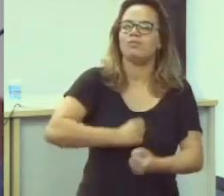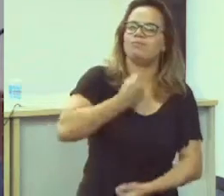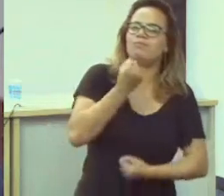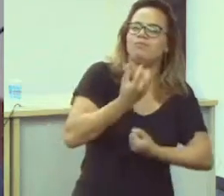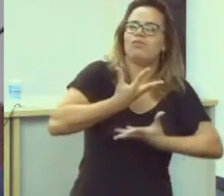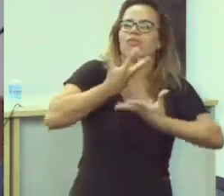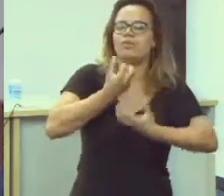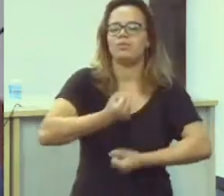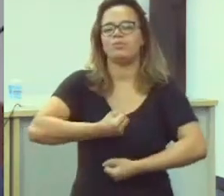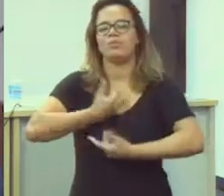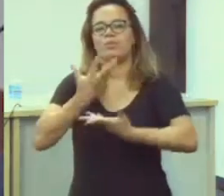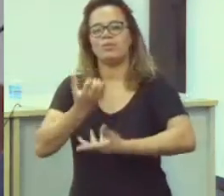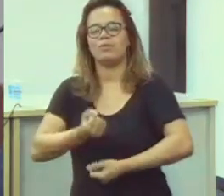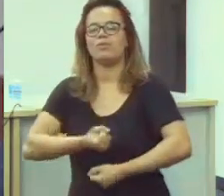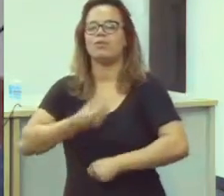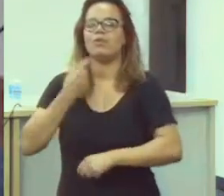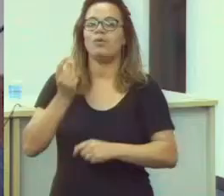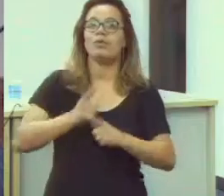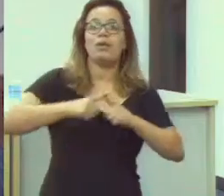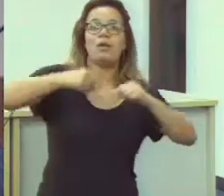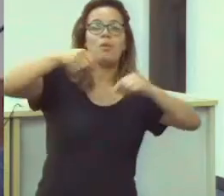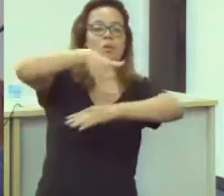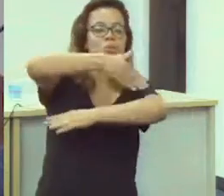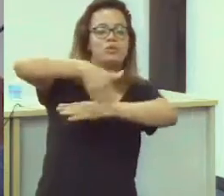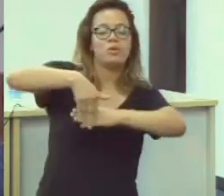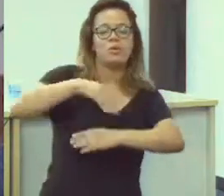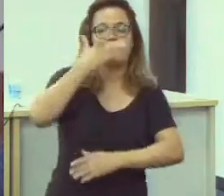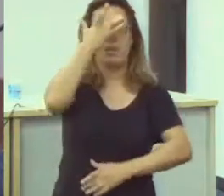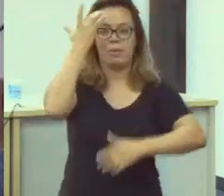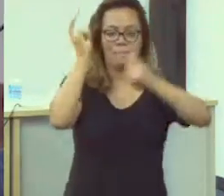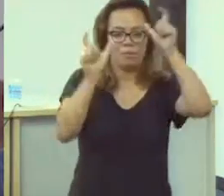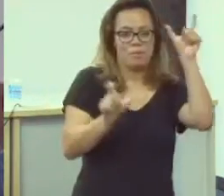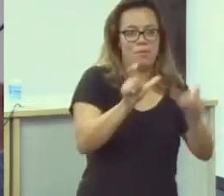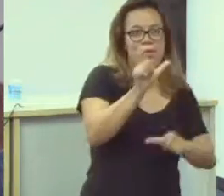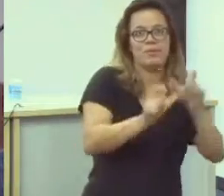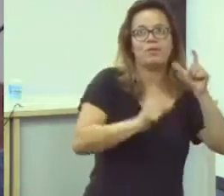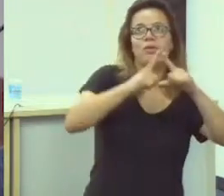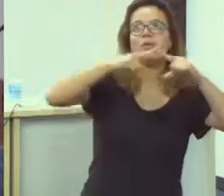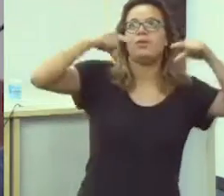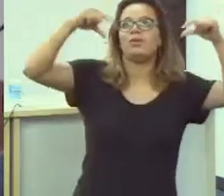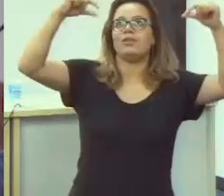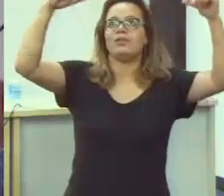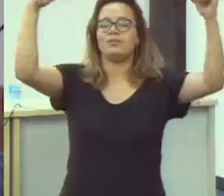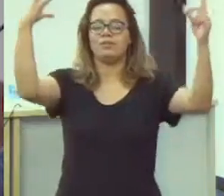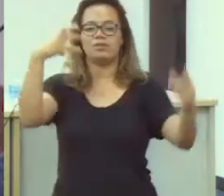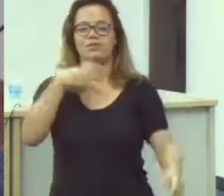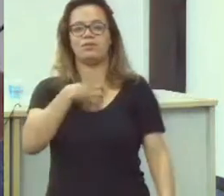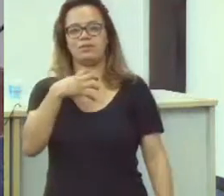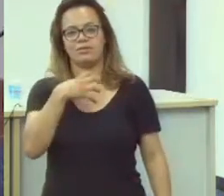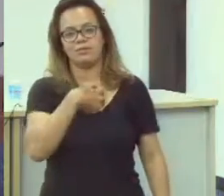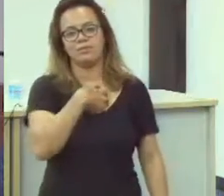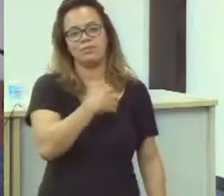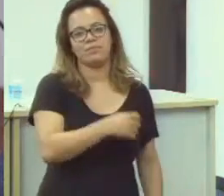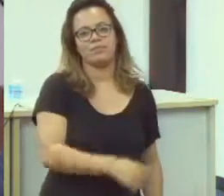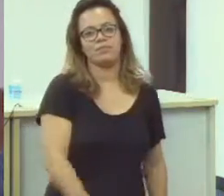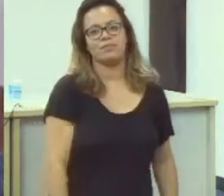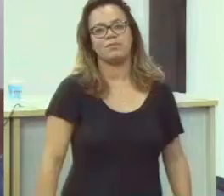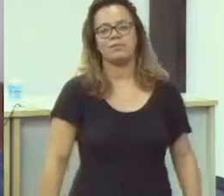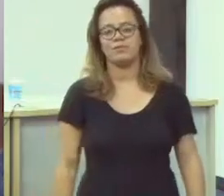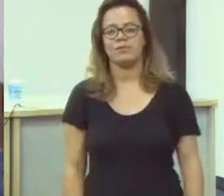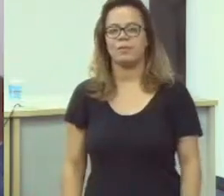na Gisele, tá na lua que em noite inspirada vai alumiando a estrada do Urubu.